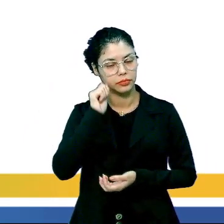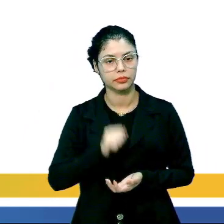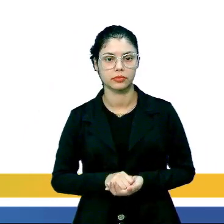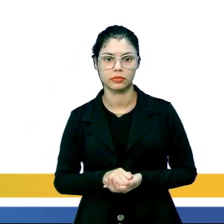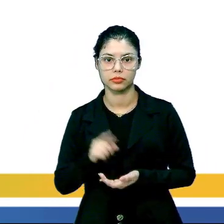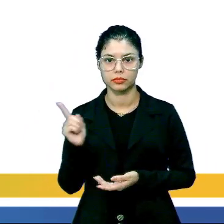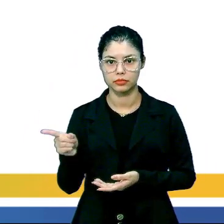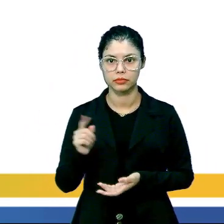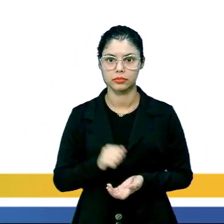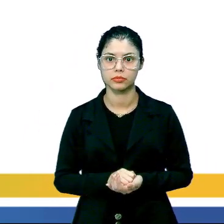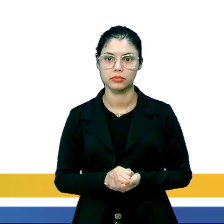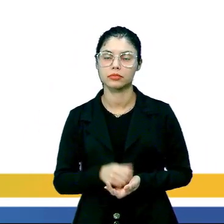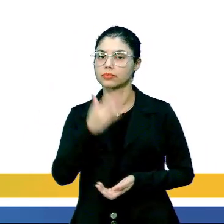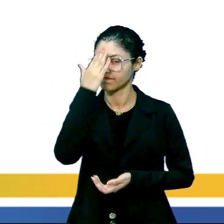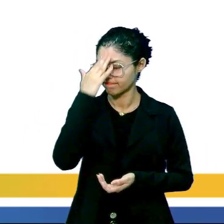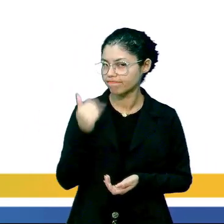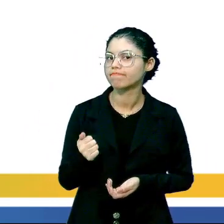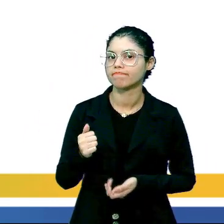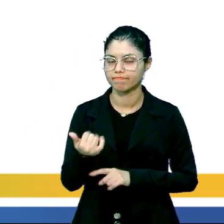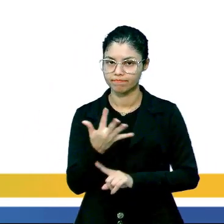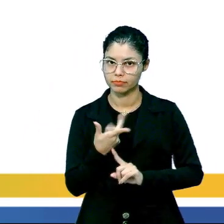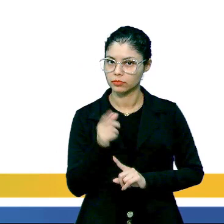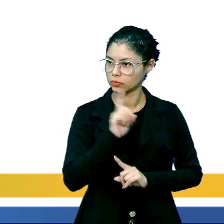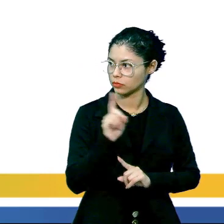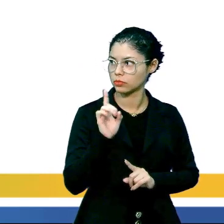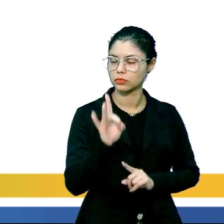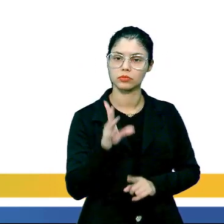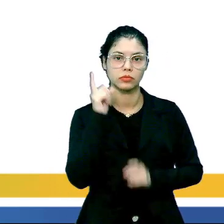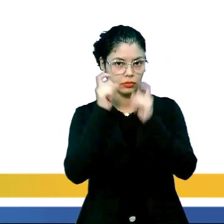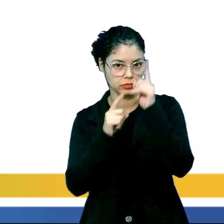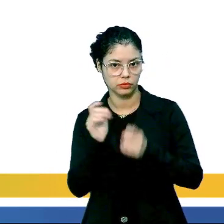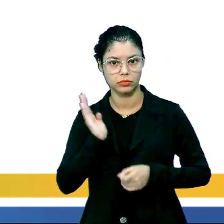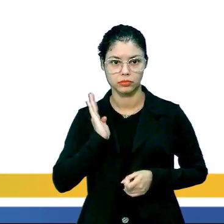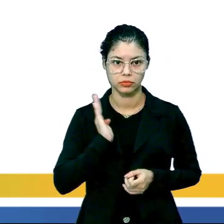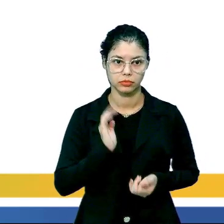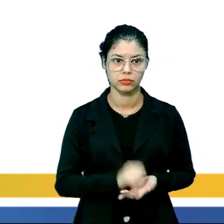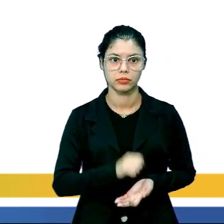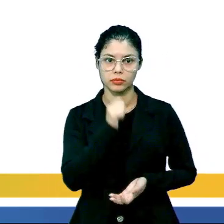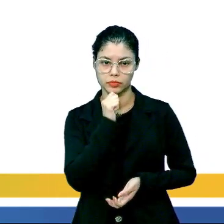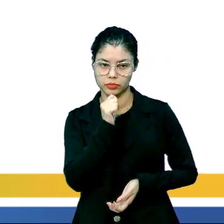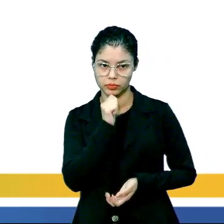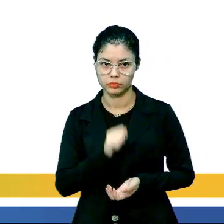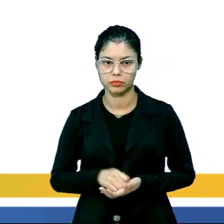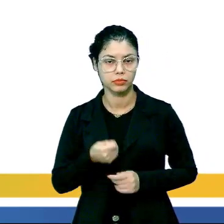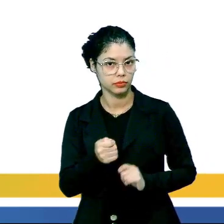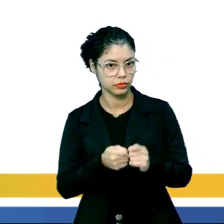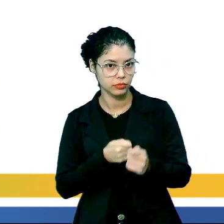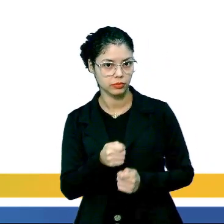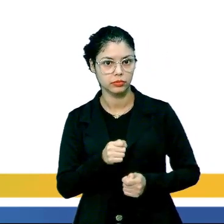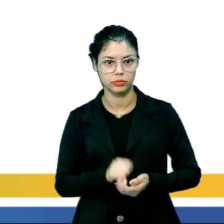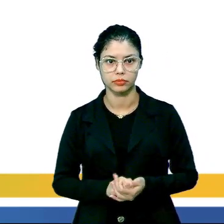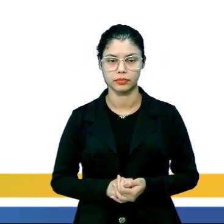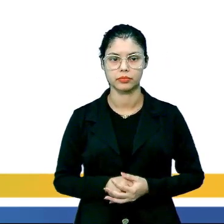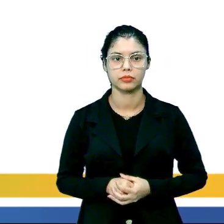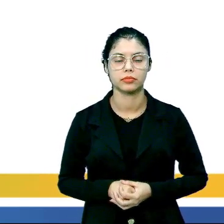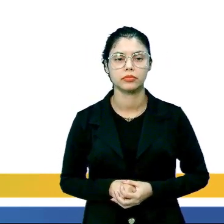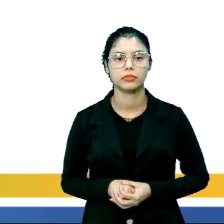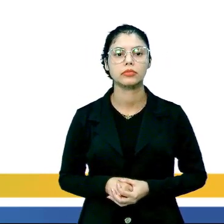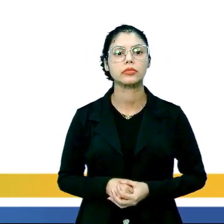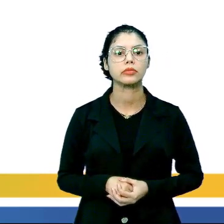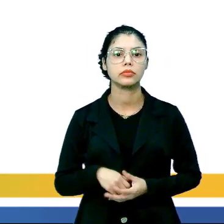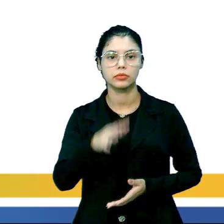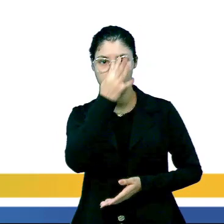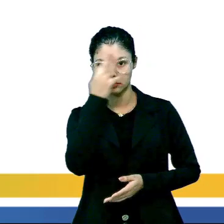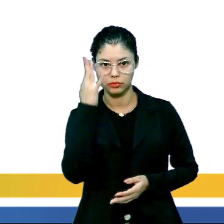quanto ela, eles sabem que a arte não é só uma expressão burguesa, embora seja manipulada pela burguesia.